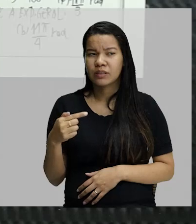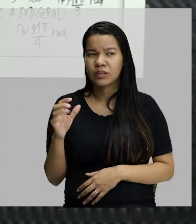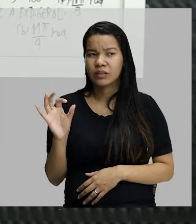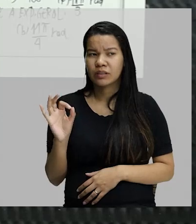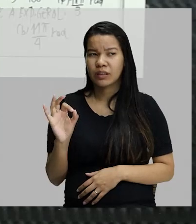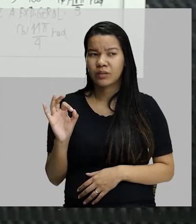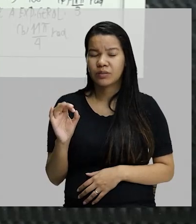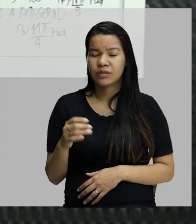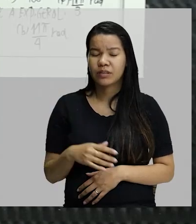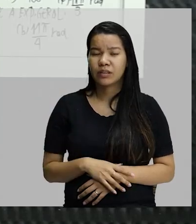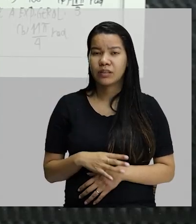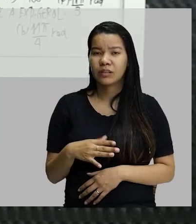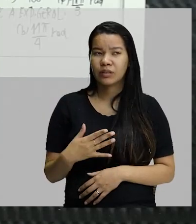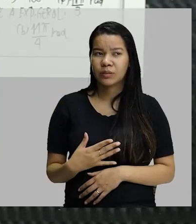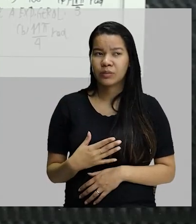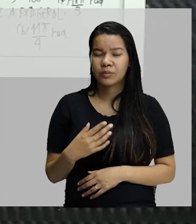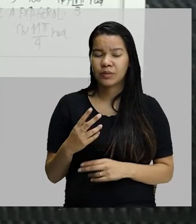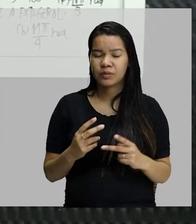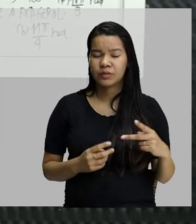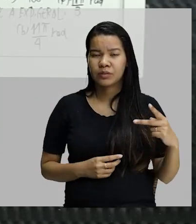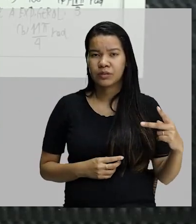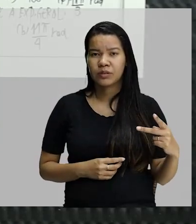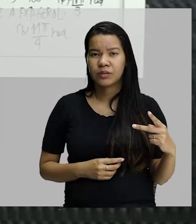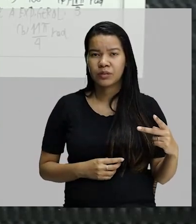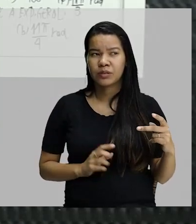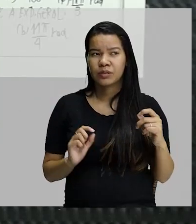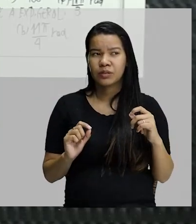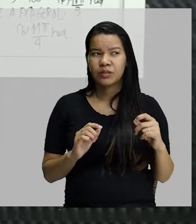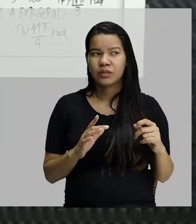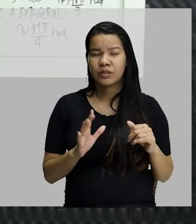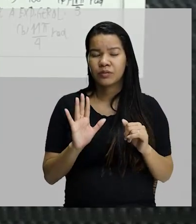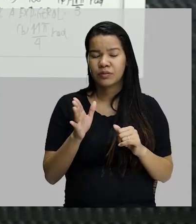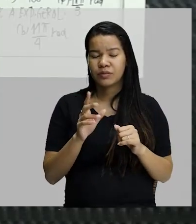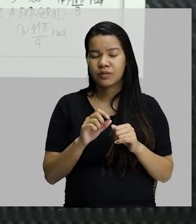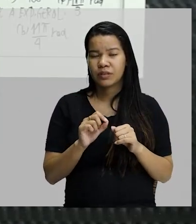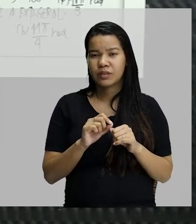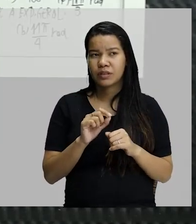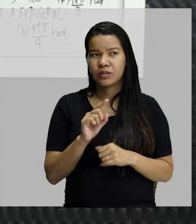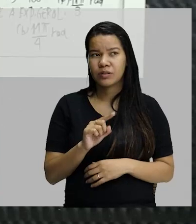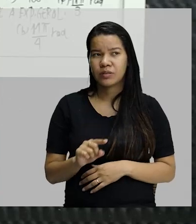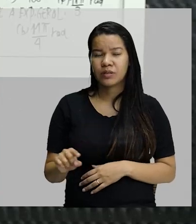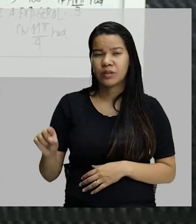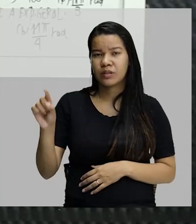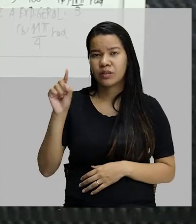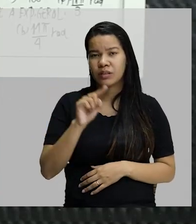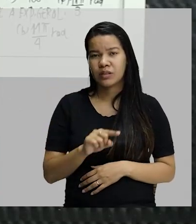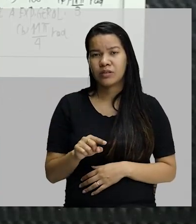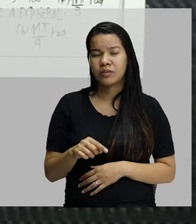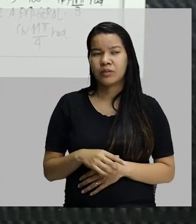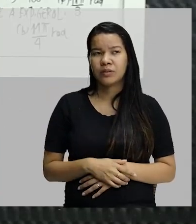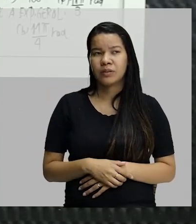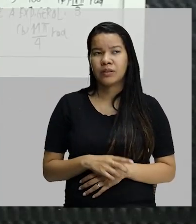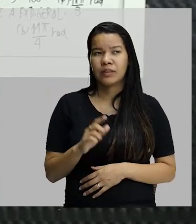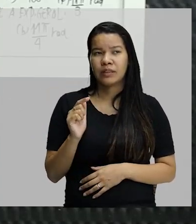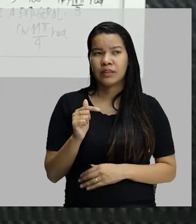arcos negativos, esses que fizeram sentido horário, para os arcos negativos, esse